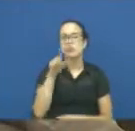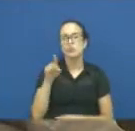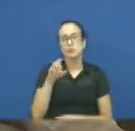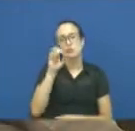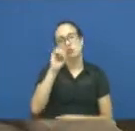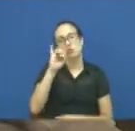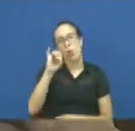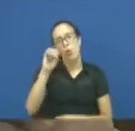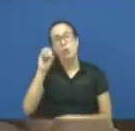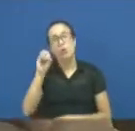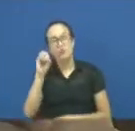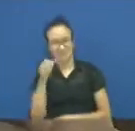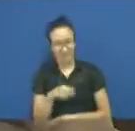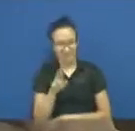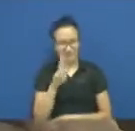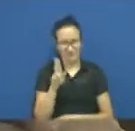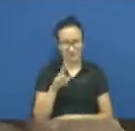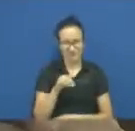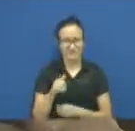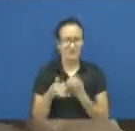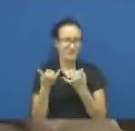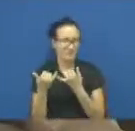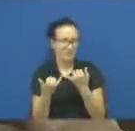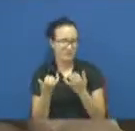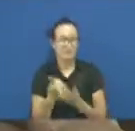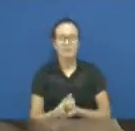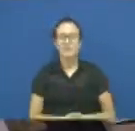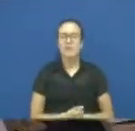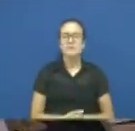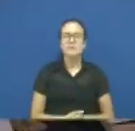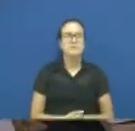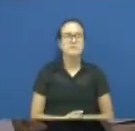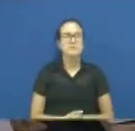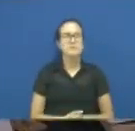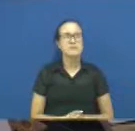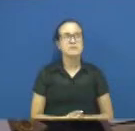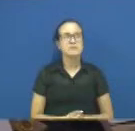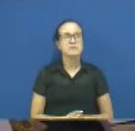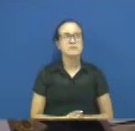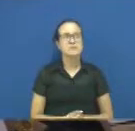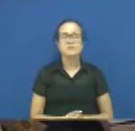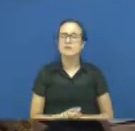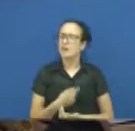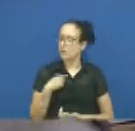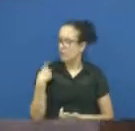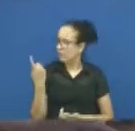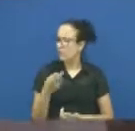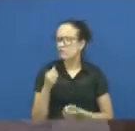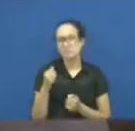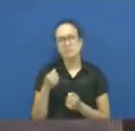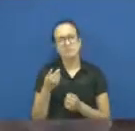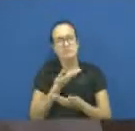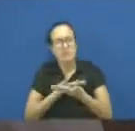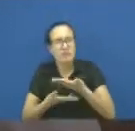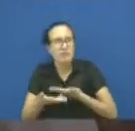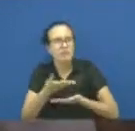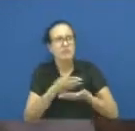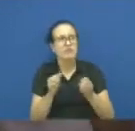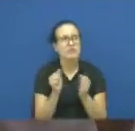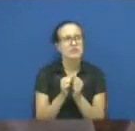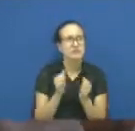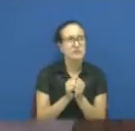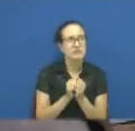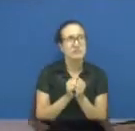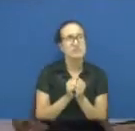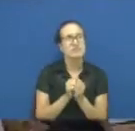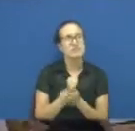são, então, como a gente que tem um convívio grande, a Patrícia já é um pouco mais nova, né,